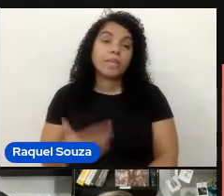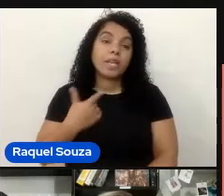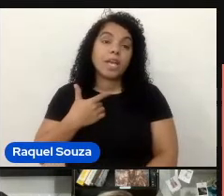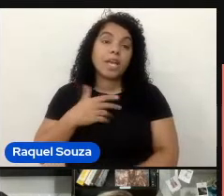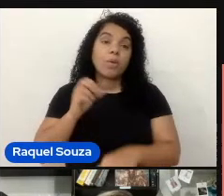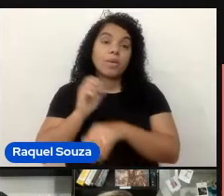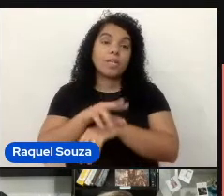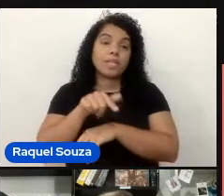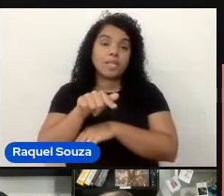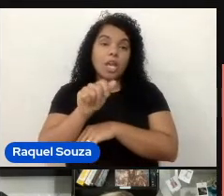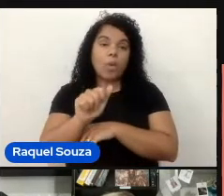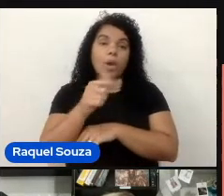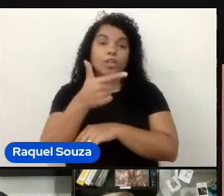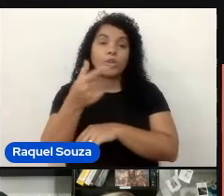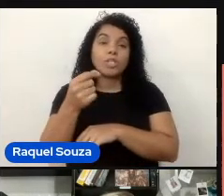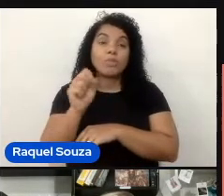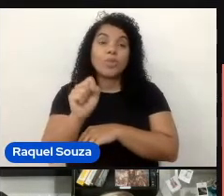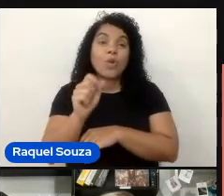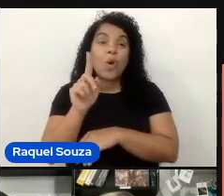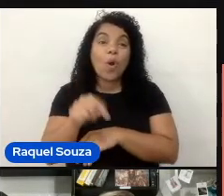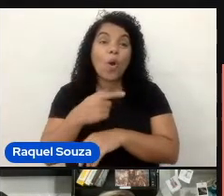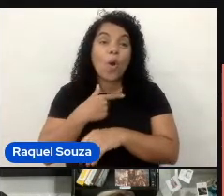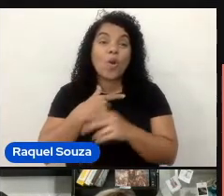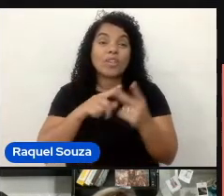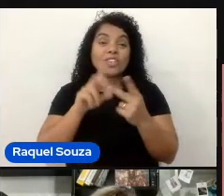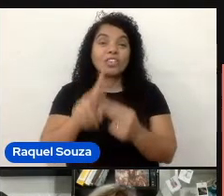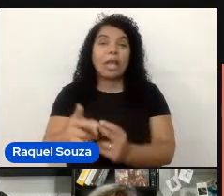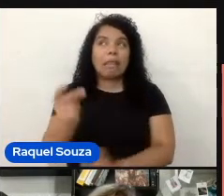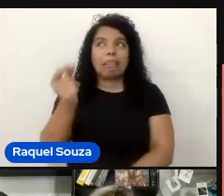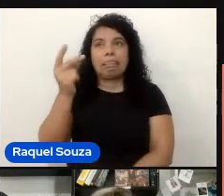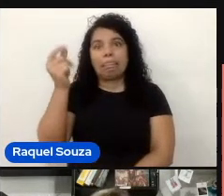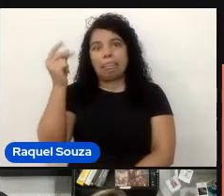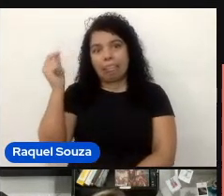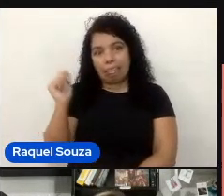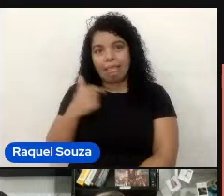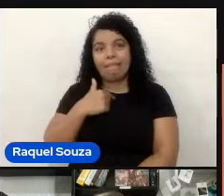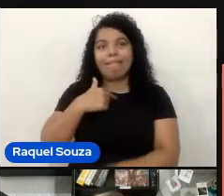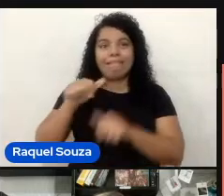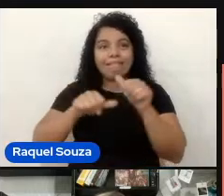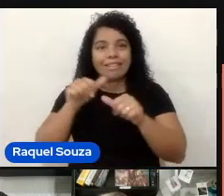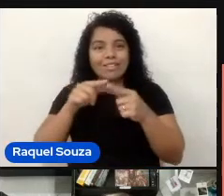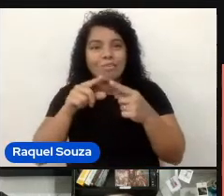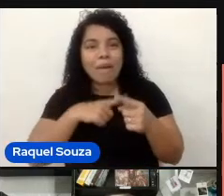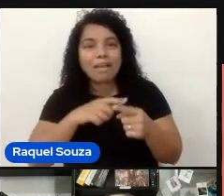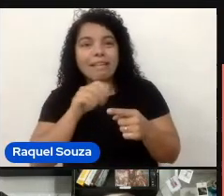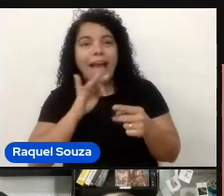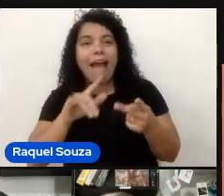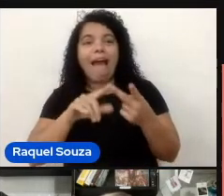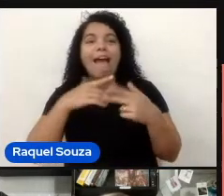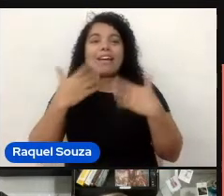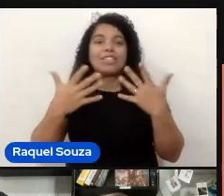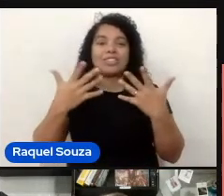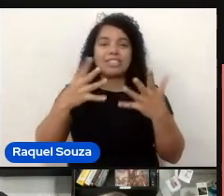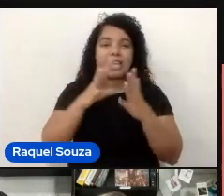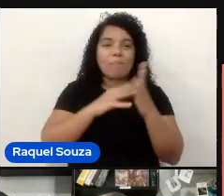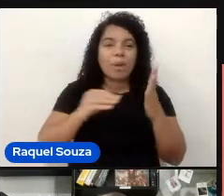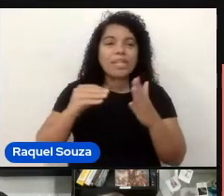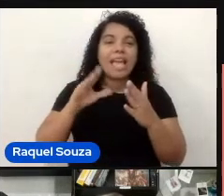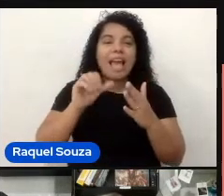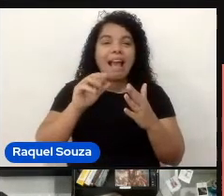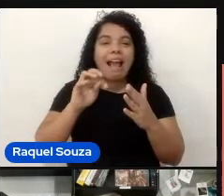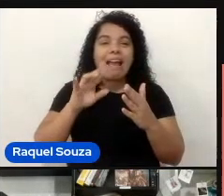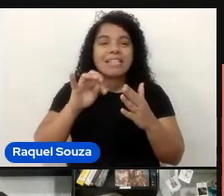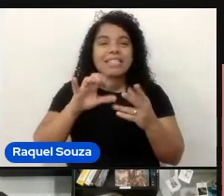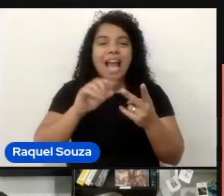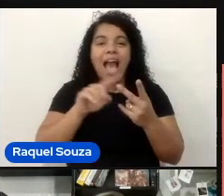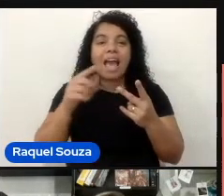em 2008, então sou quase uma dinossauro já. Peguei toda a parte de transformação ágil, entrei quando era assim modelo de cascata, não vale fazer conta para